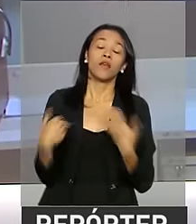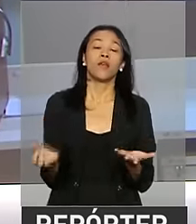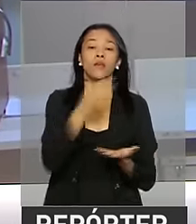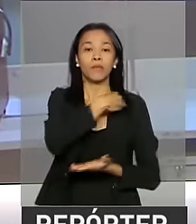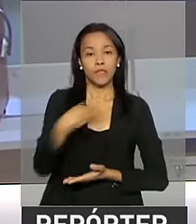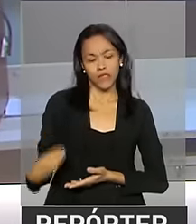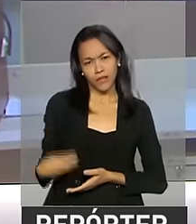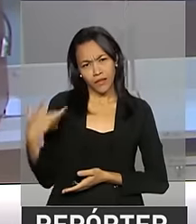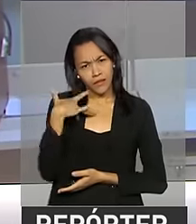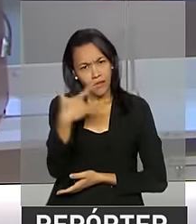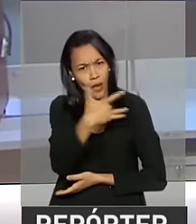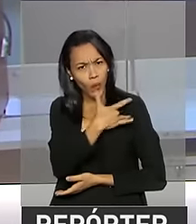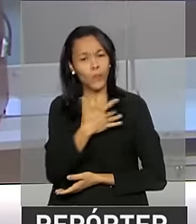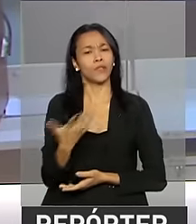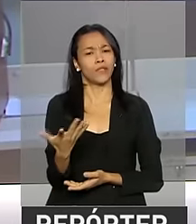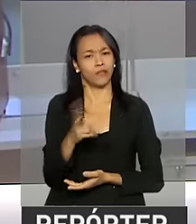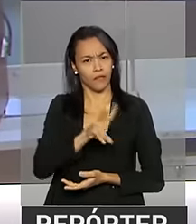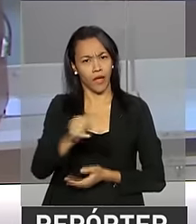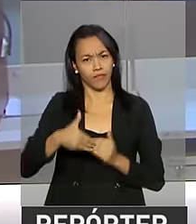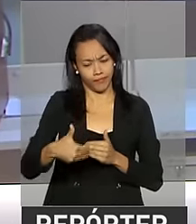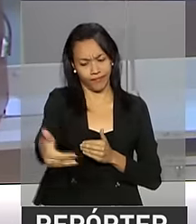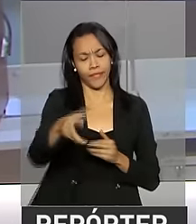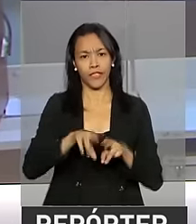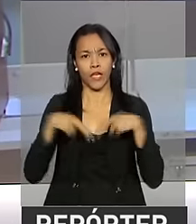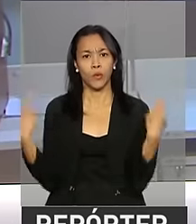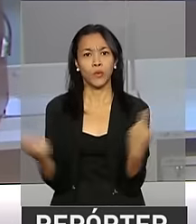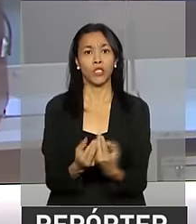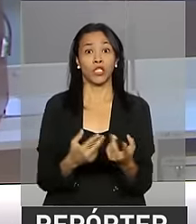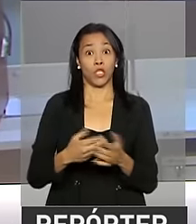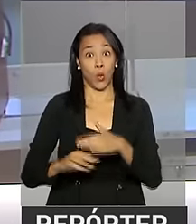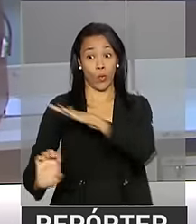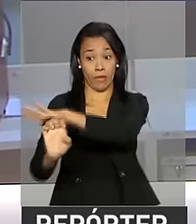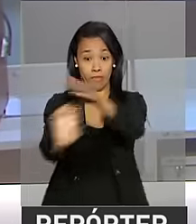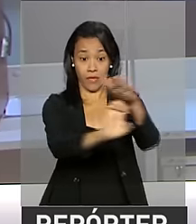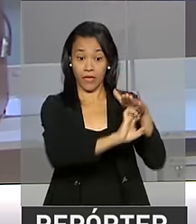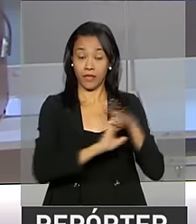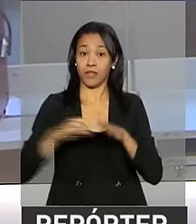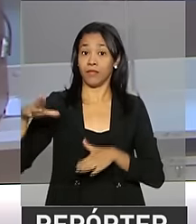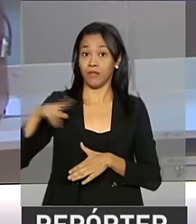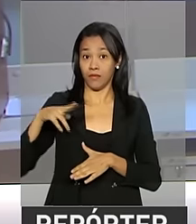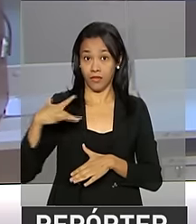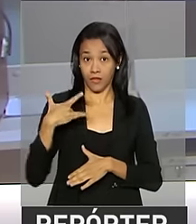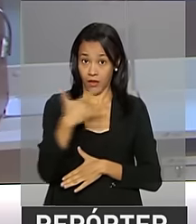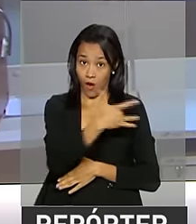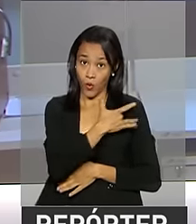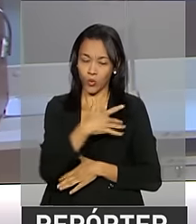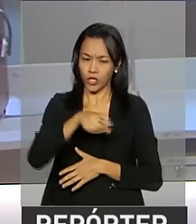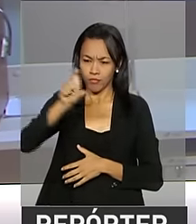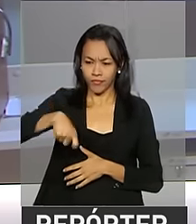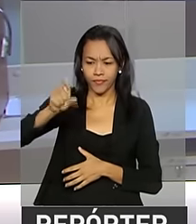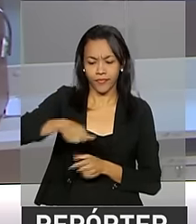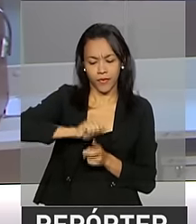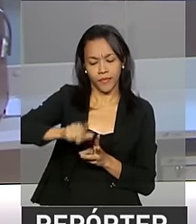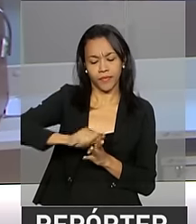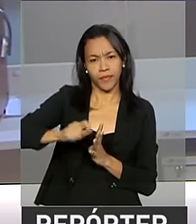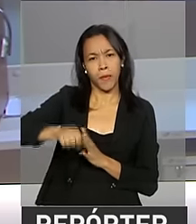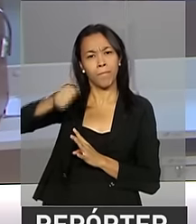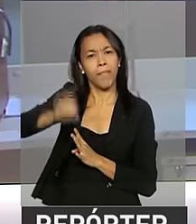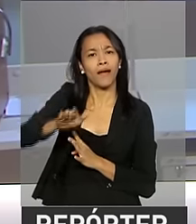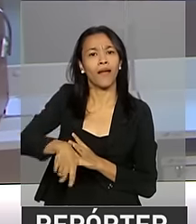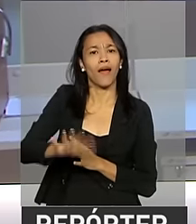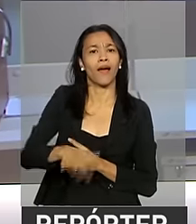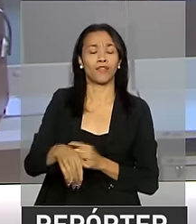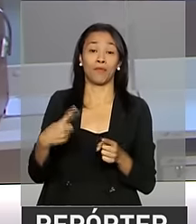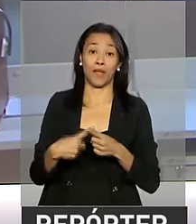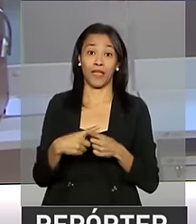Ricardo Barros, pretende se reunir com representantes de planos de saúde para discutir a criação de planos mais baratos e desafogar